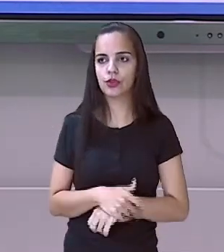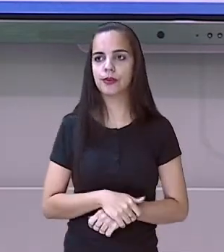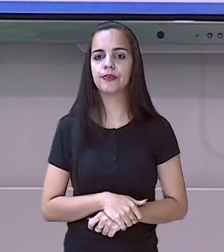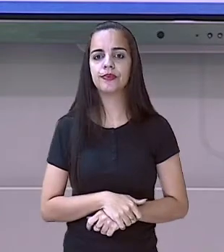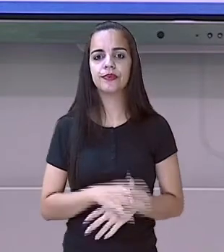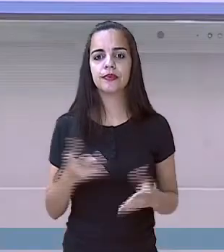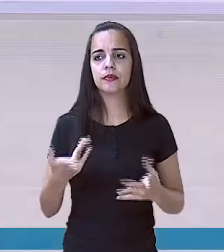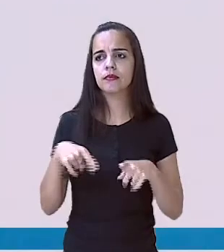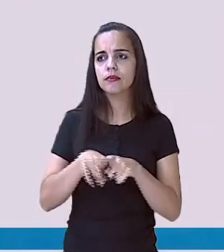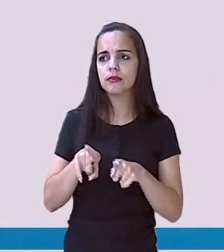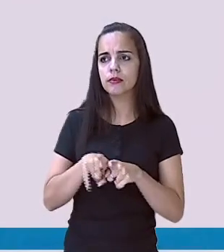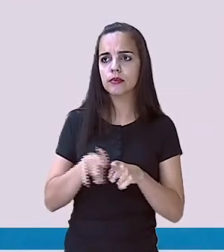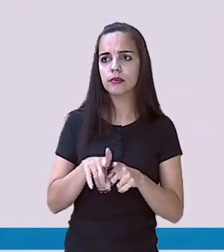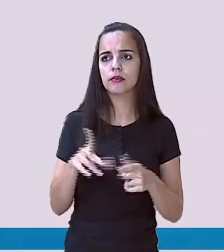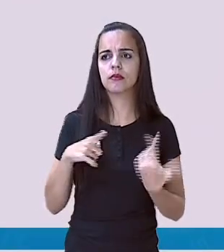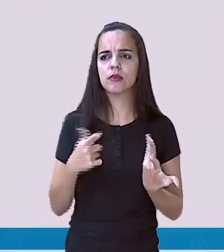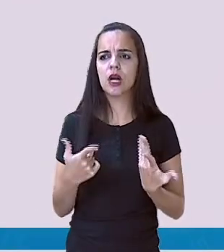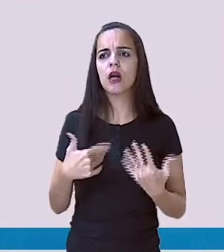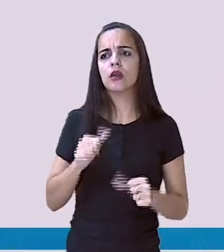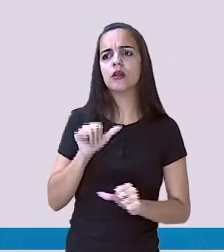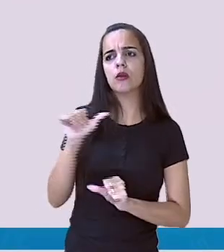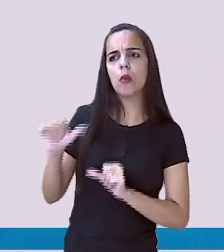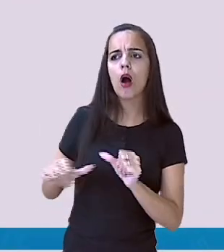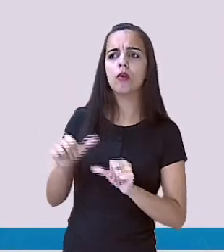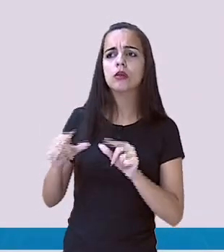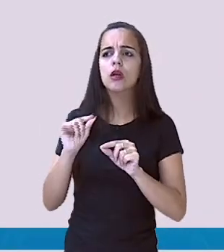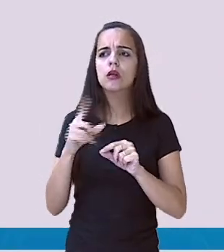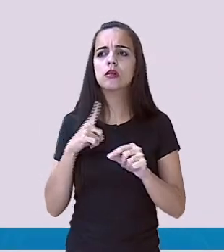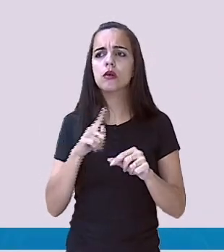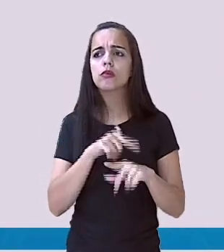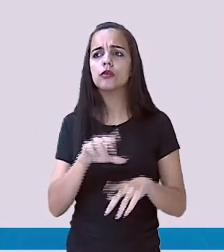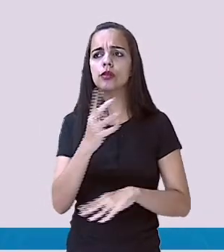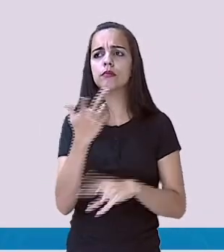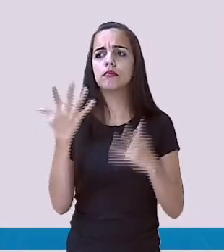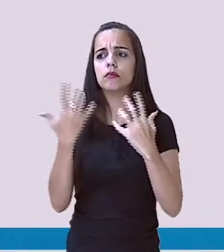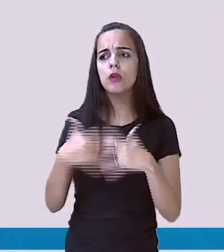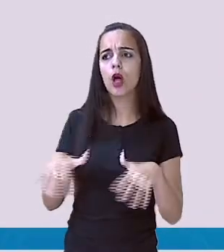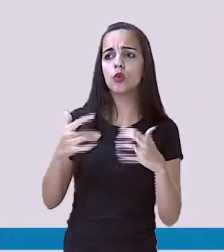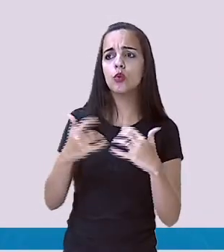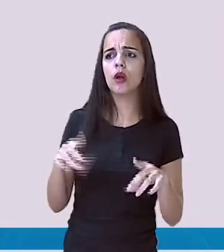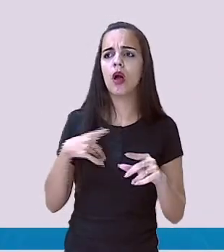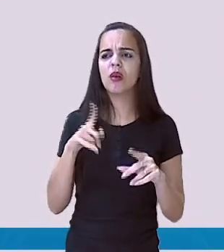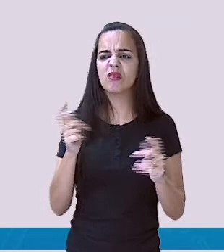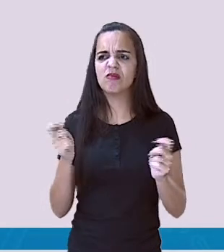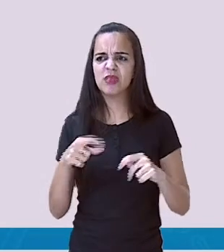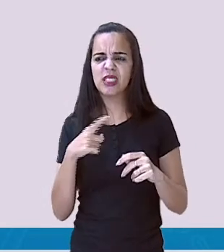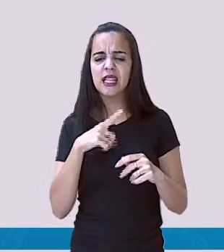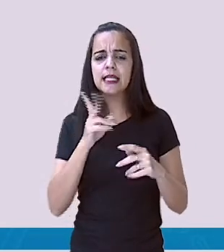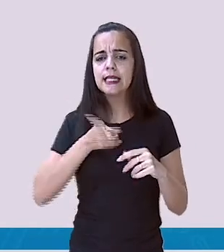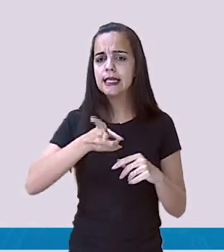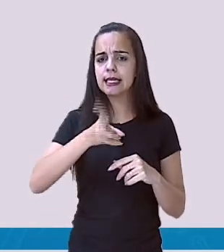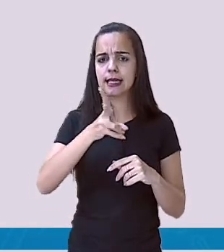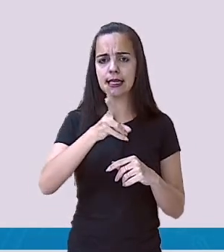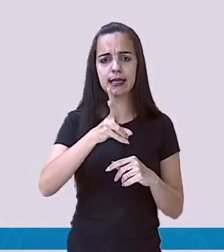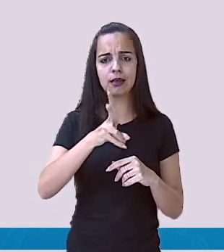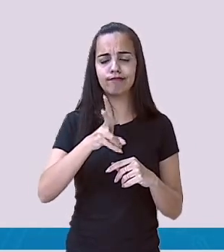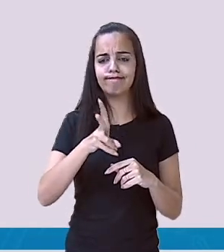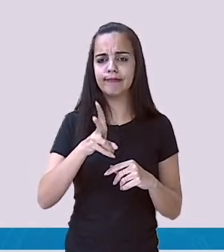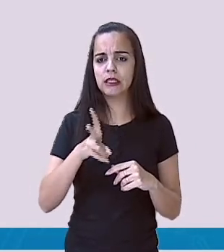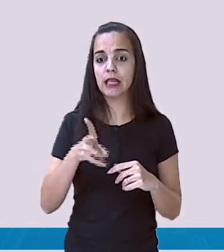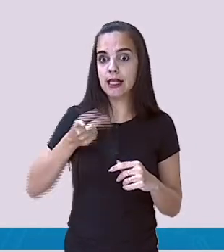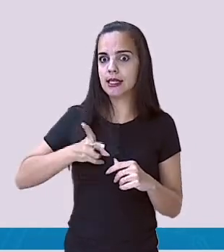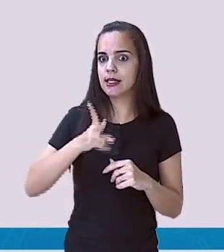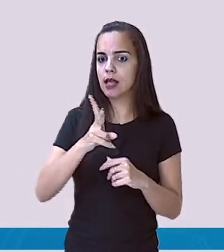natural, que ela nem sempre é positiva, né? Então, geralmente, a gente vê aí cidades e tudo, foi